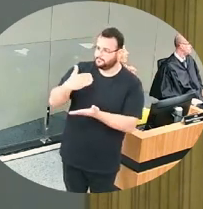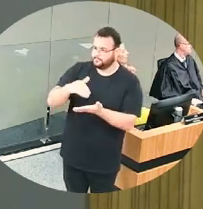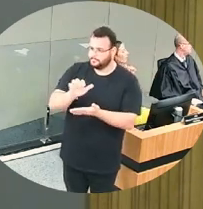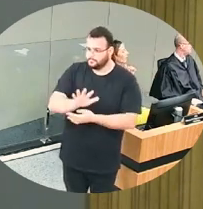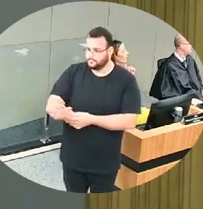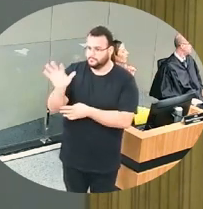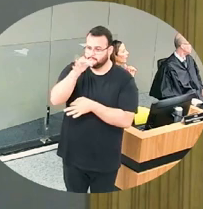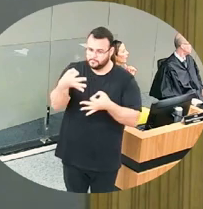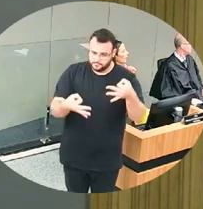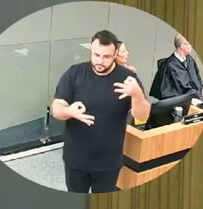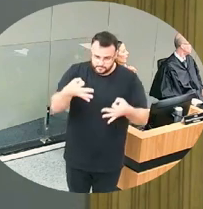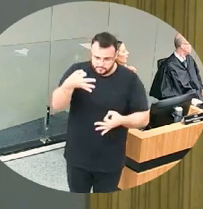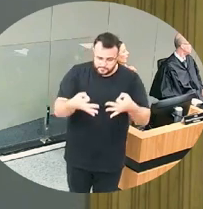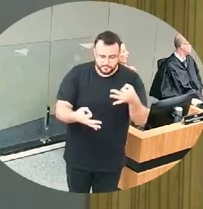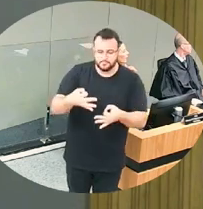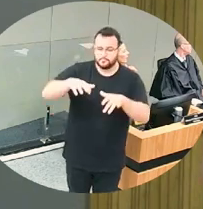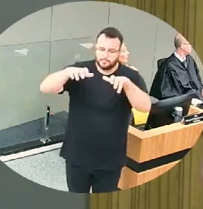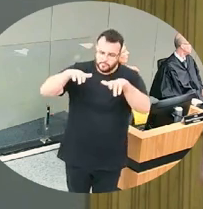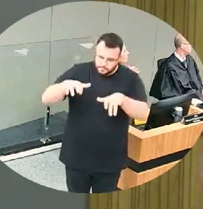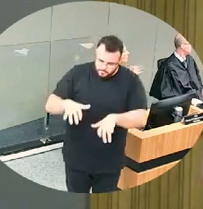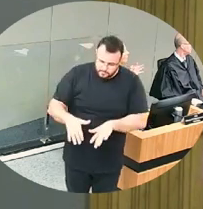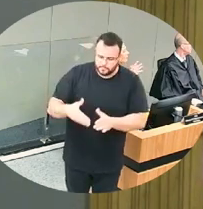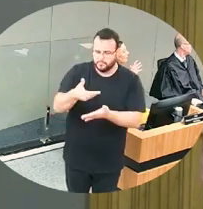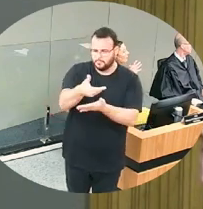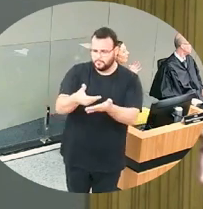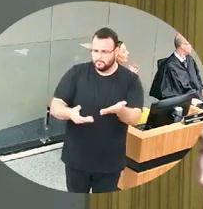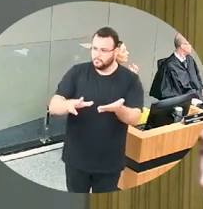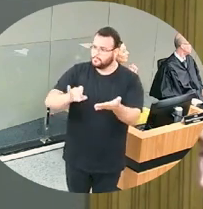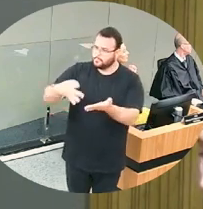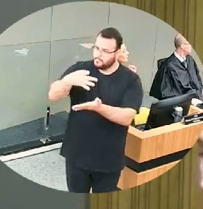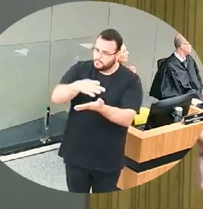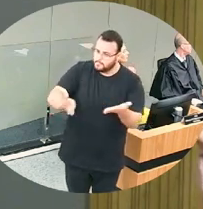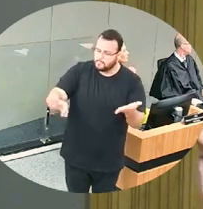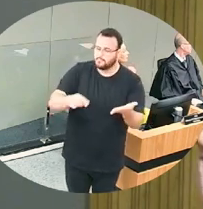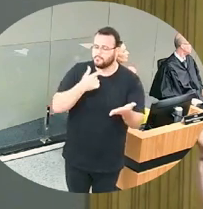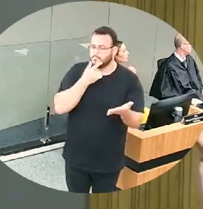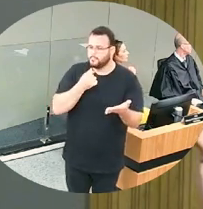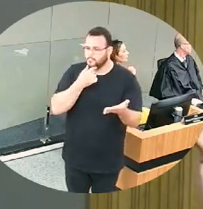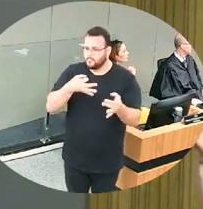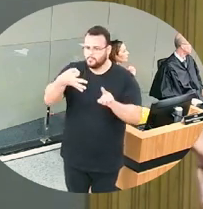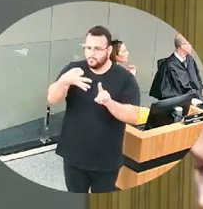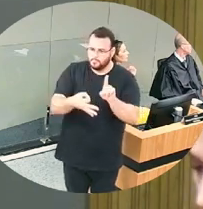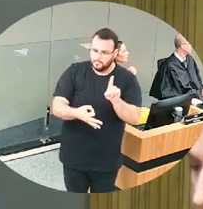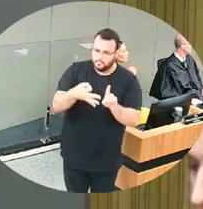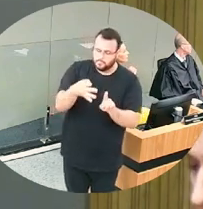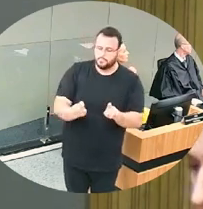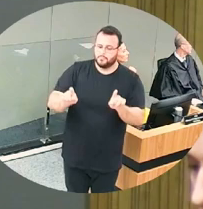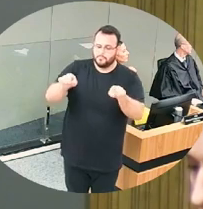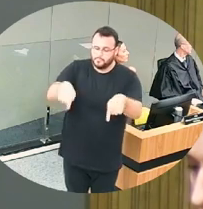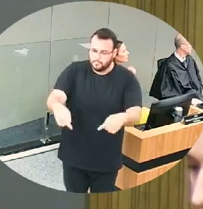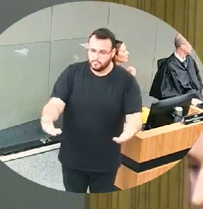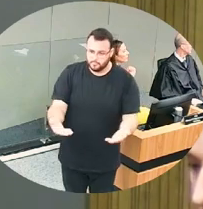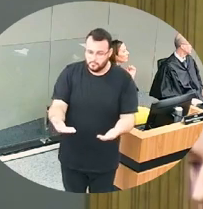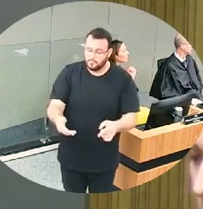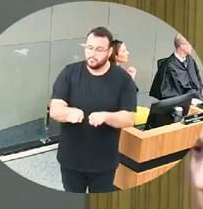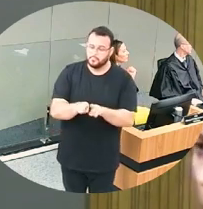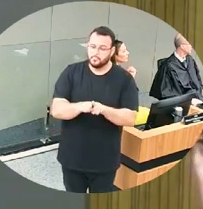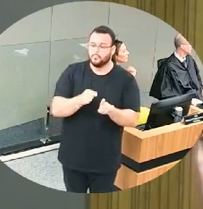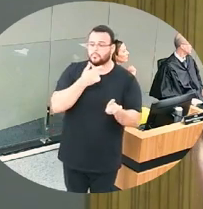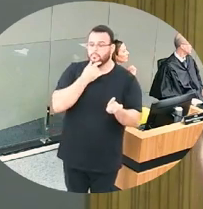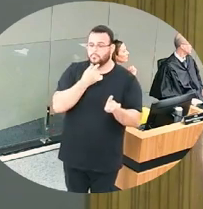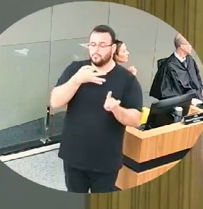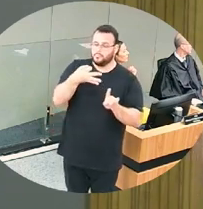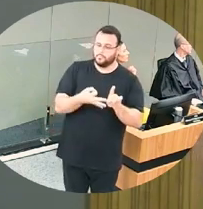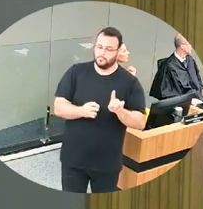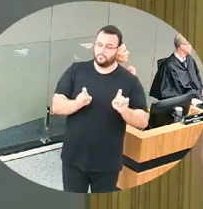secretário geral judiciário subscrevi o presente termo que vai assinado pelo excelentíssimo Desembargador em possante e pelo excelentíssimo